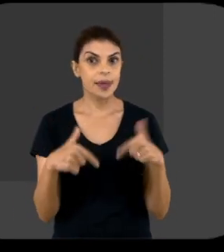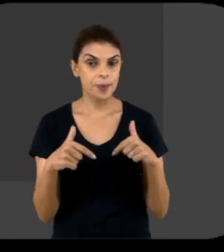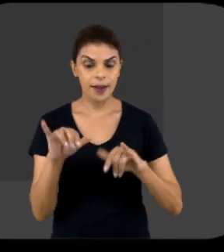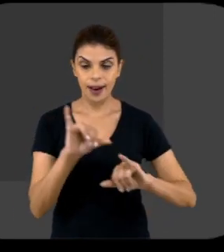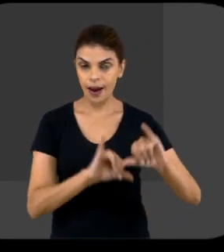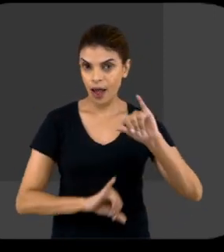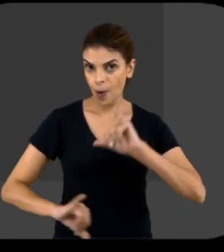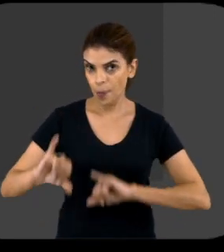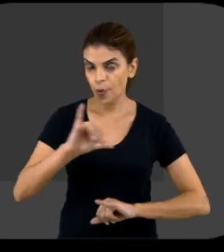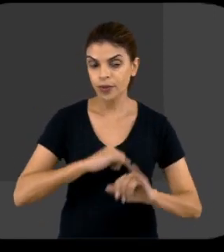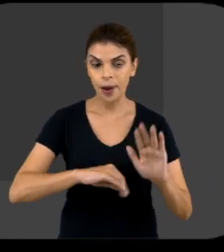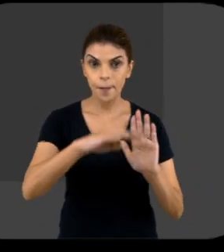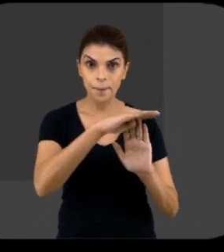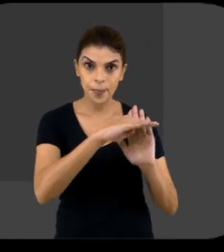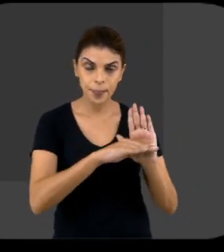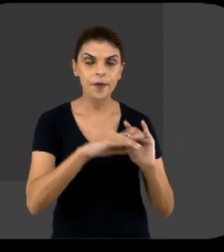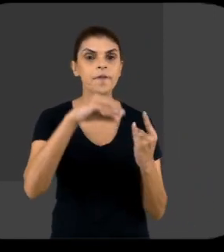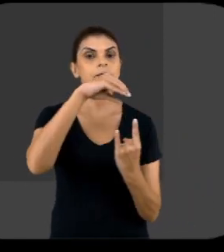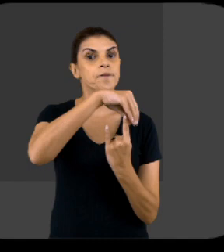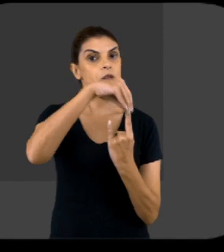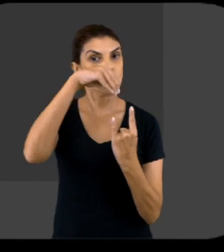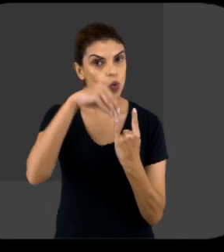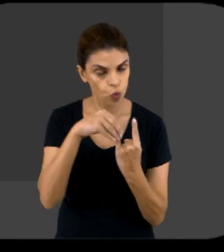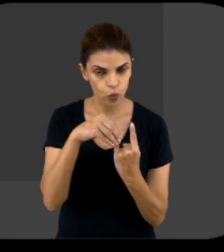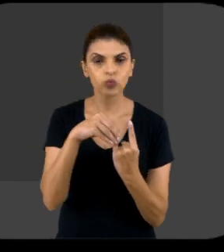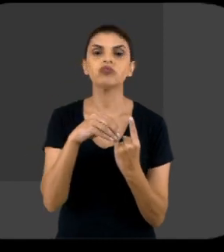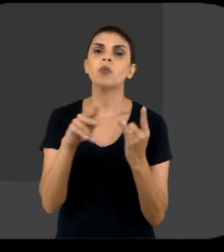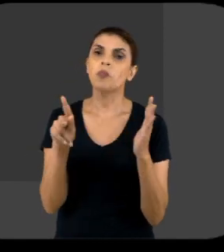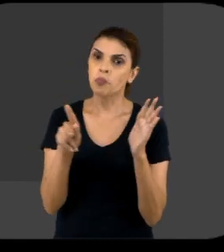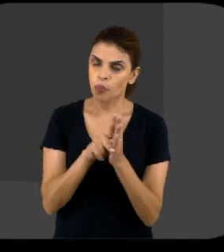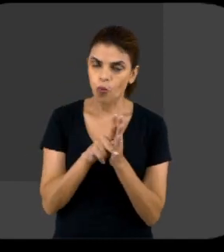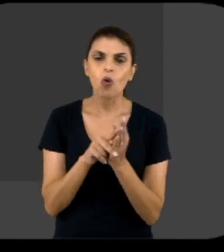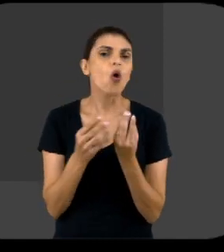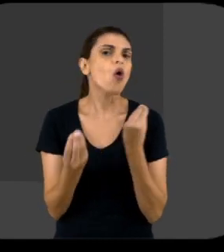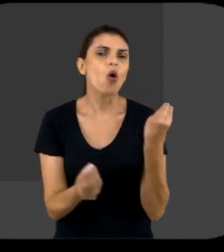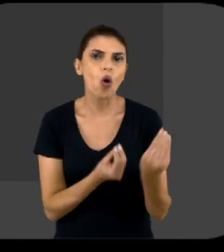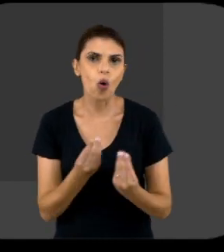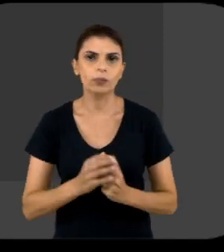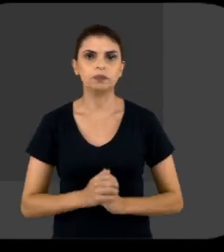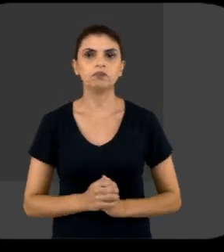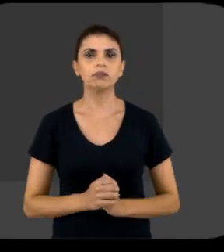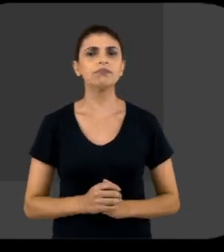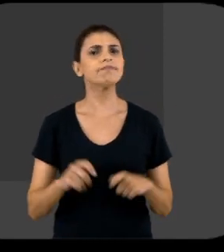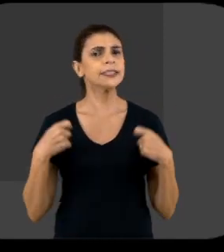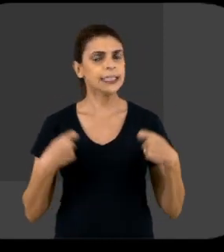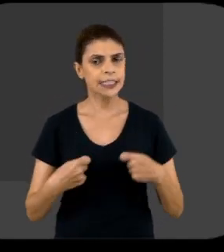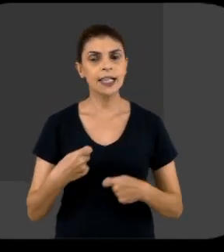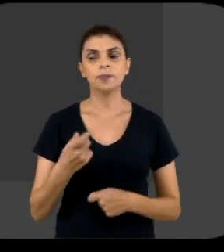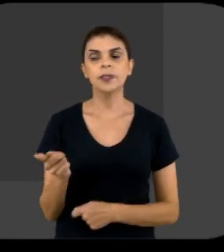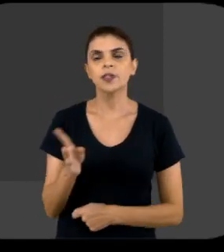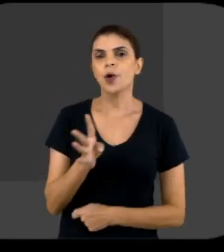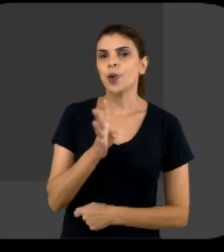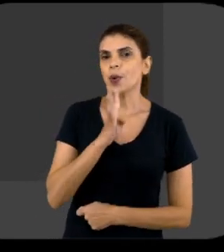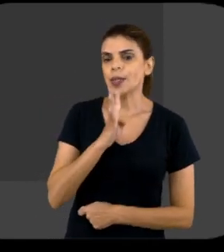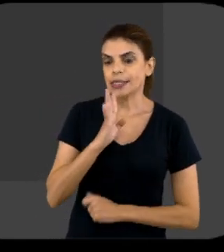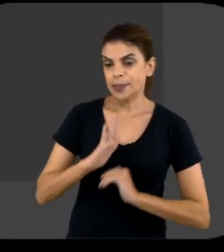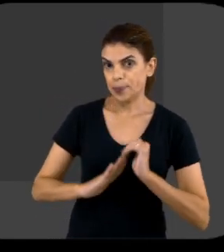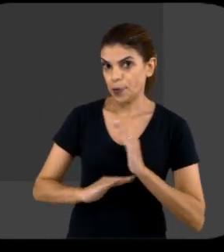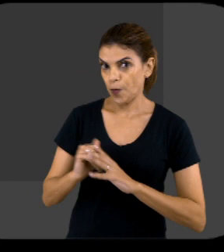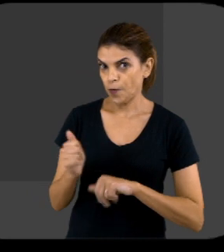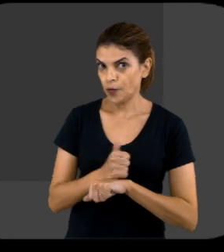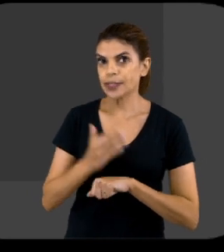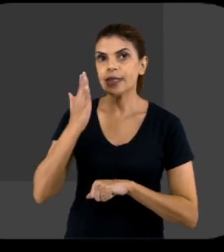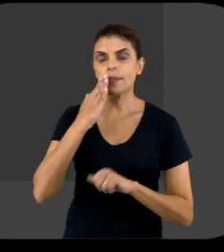num laboratório da Fiocruz, num laboratório do Instituto Nacional de Infectologia. Então, é necessário que o profissional